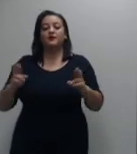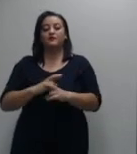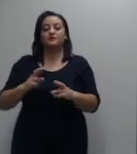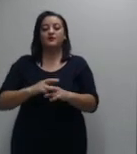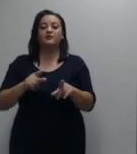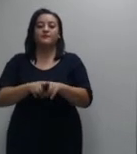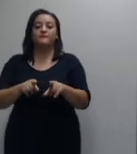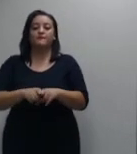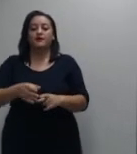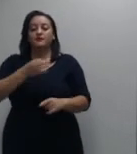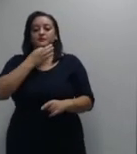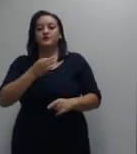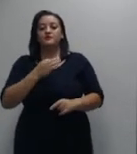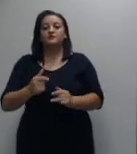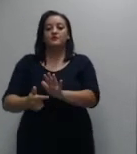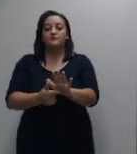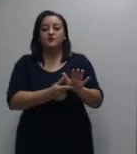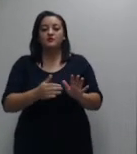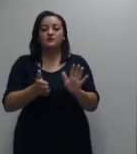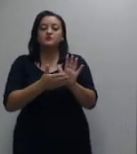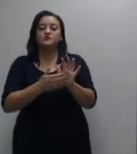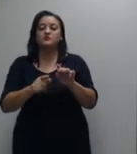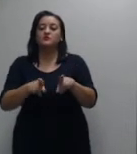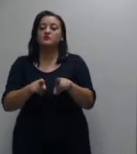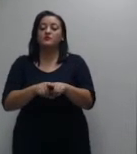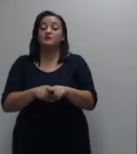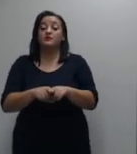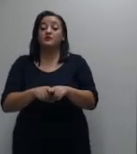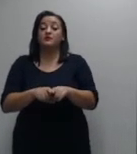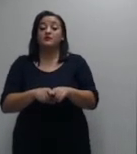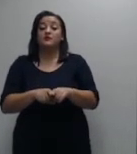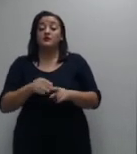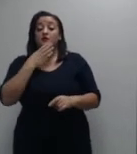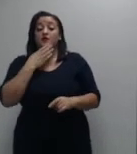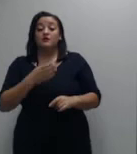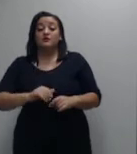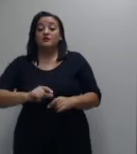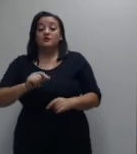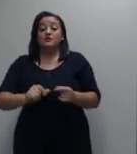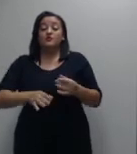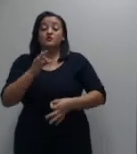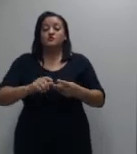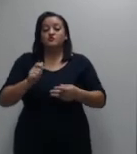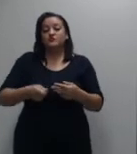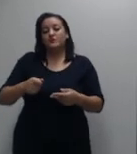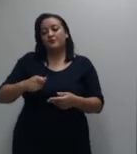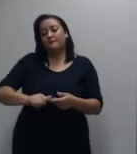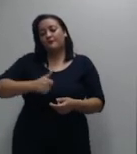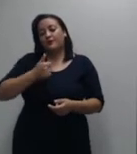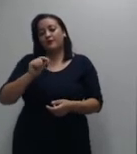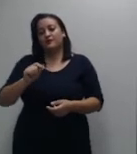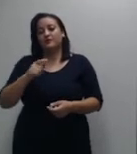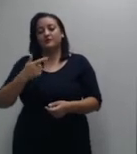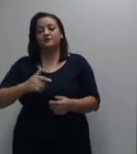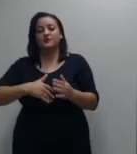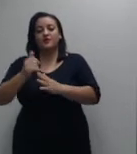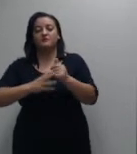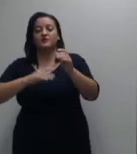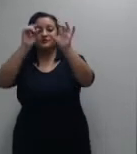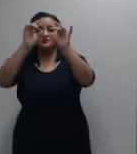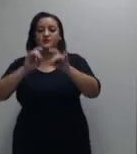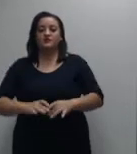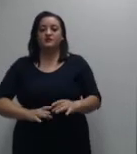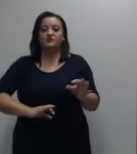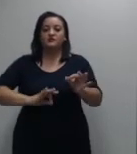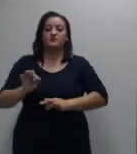trazidas em contestação o primeiro lugar que não a competência exclusiva da autoridade